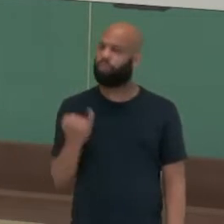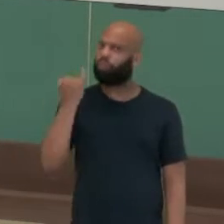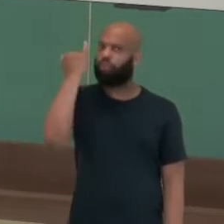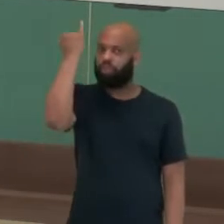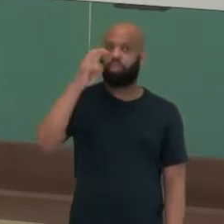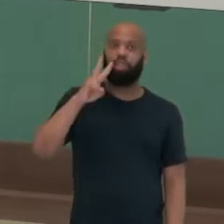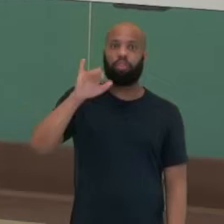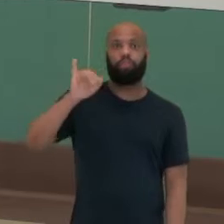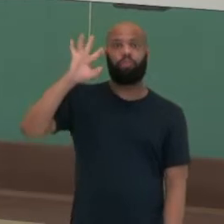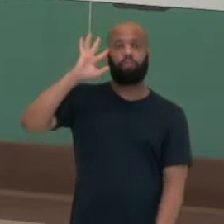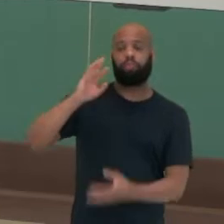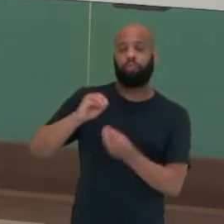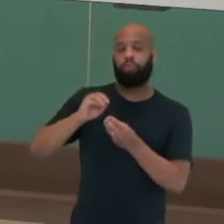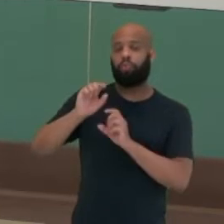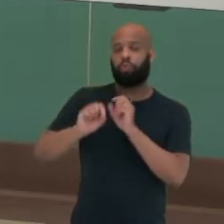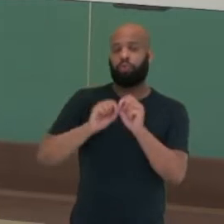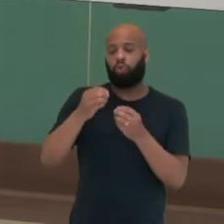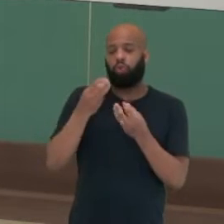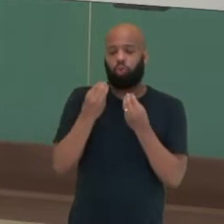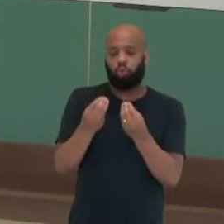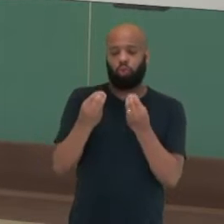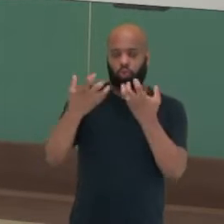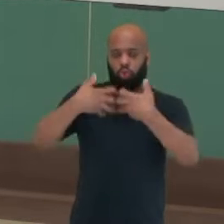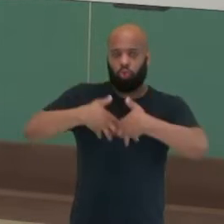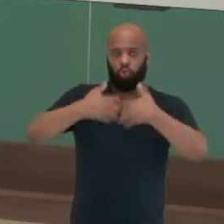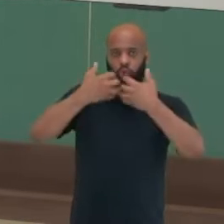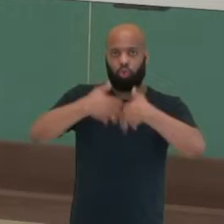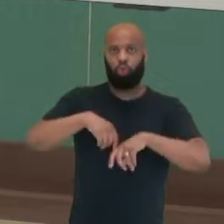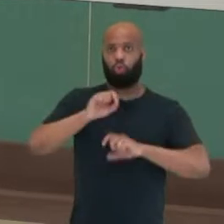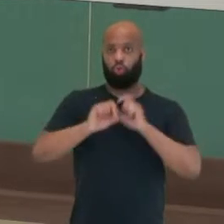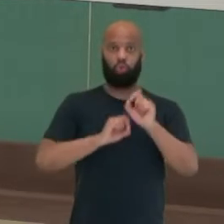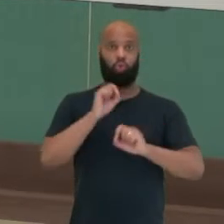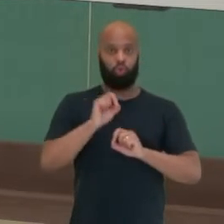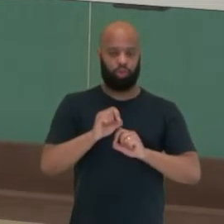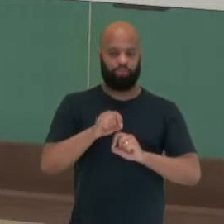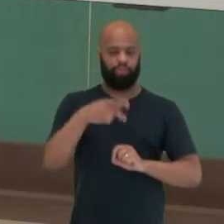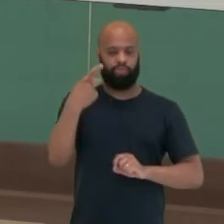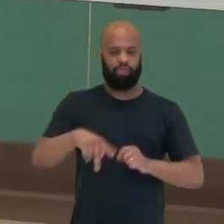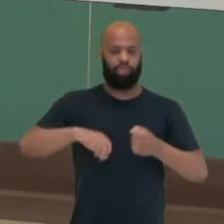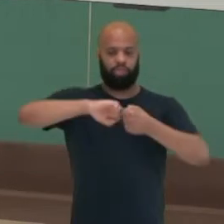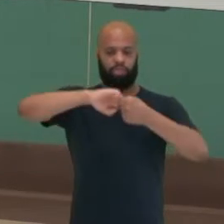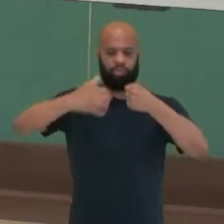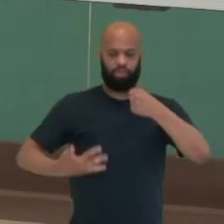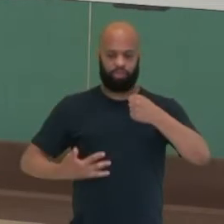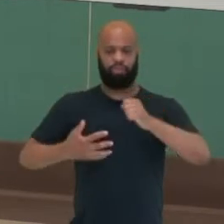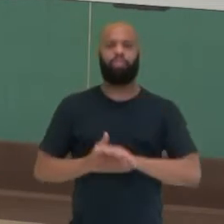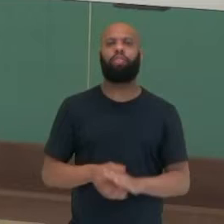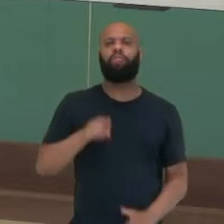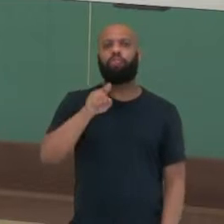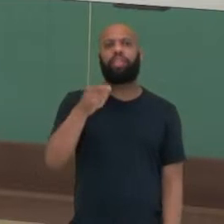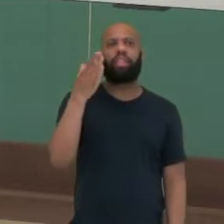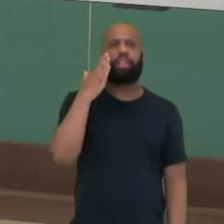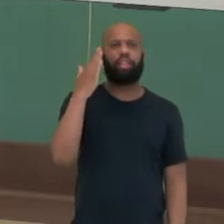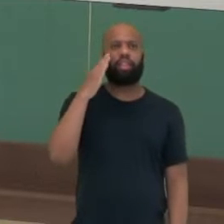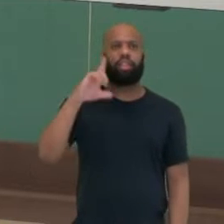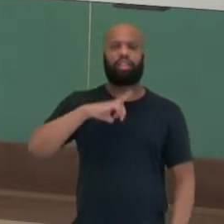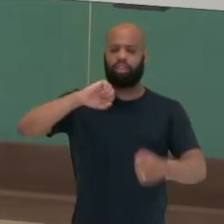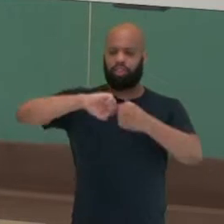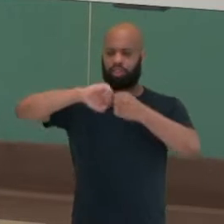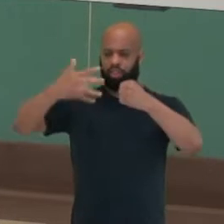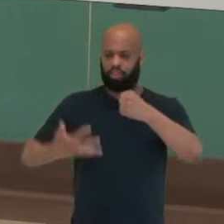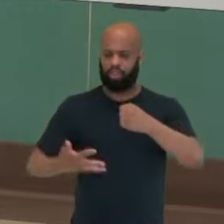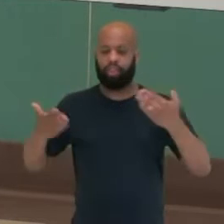gente entender o funcionamento da nossa própria democracia. Você sabia que as